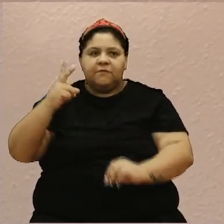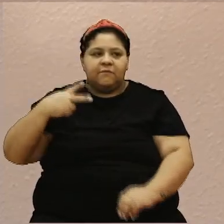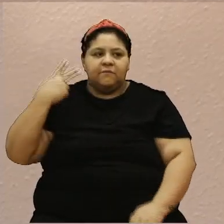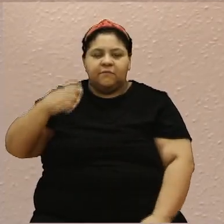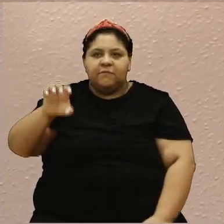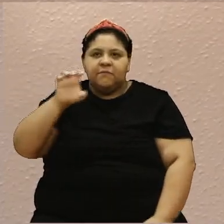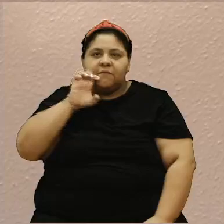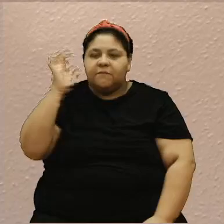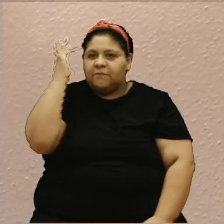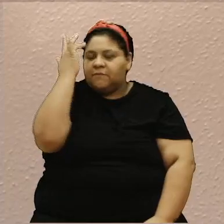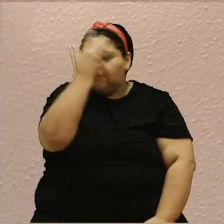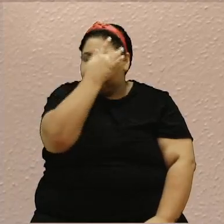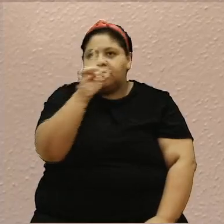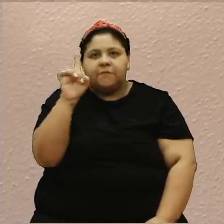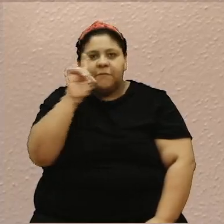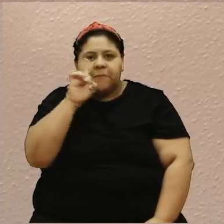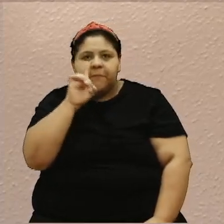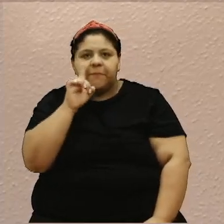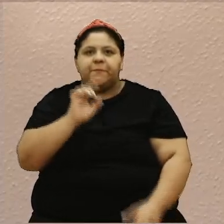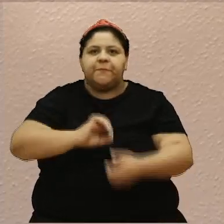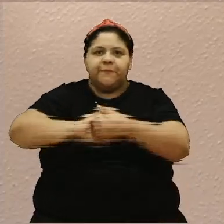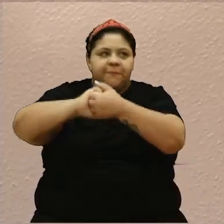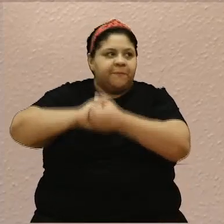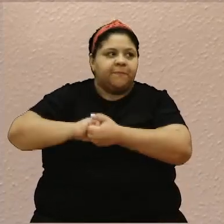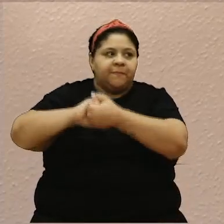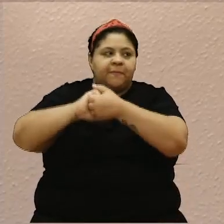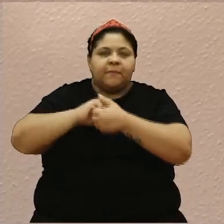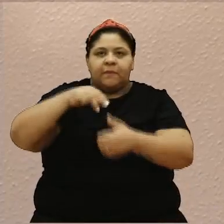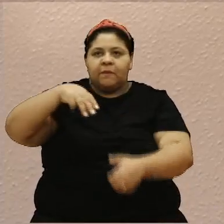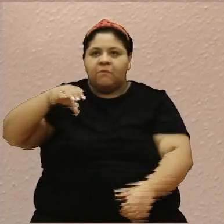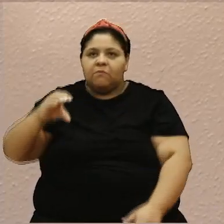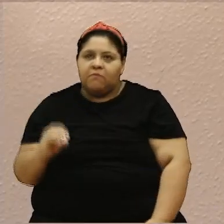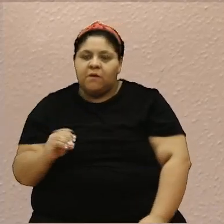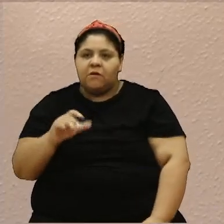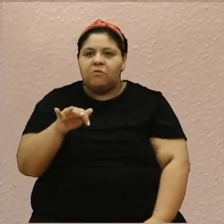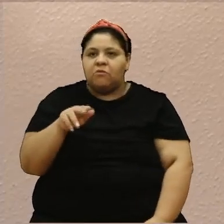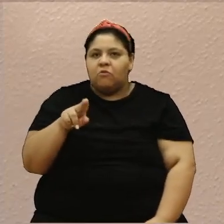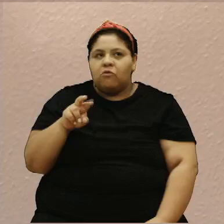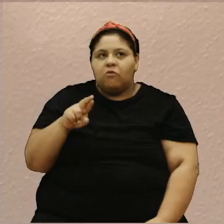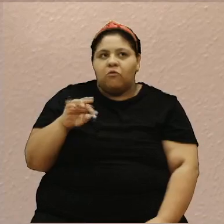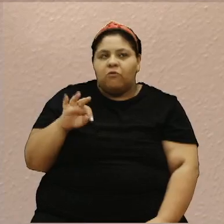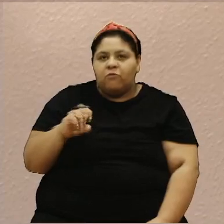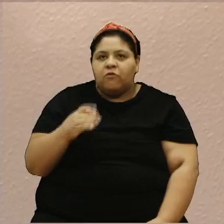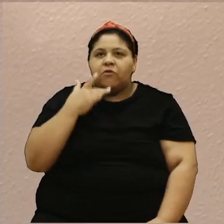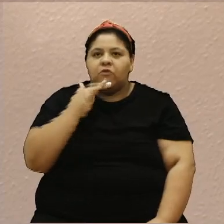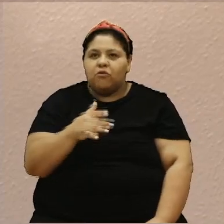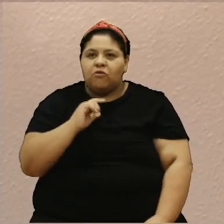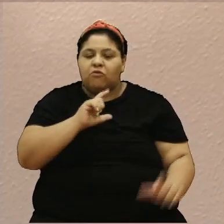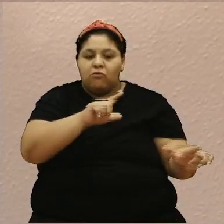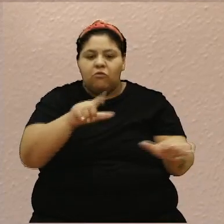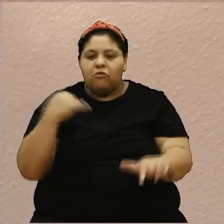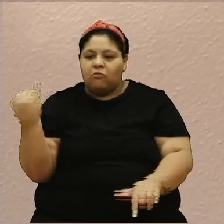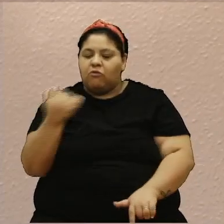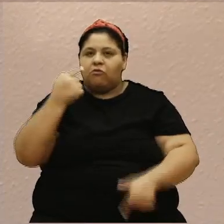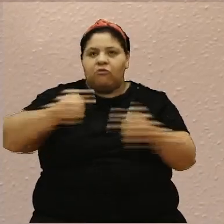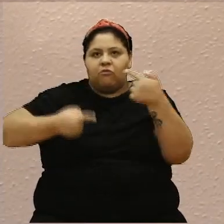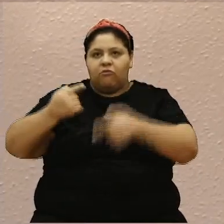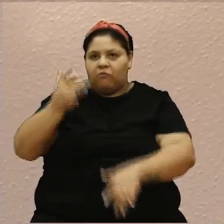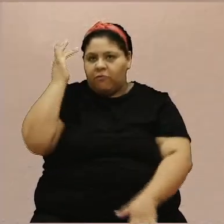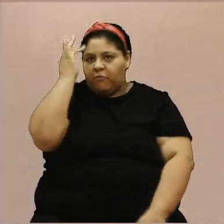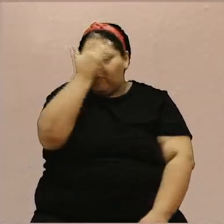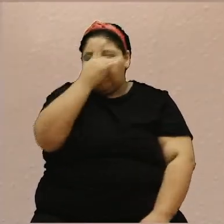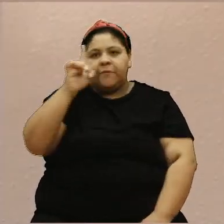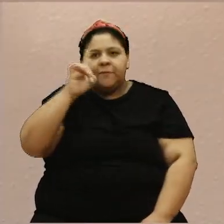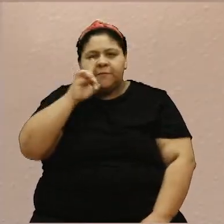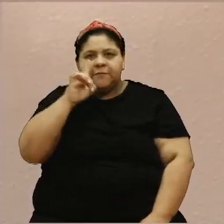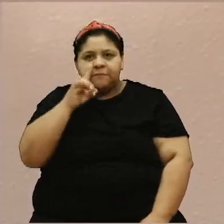saúde mental materna. Saudar o Maio Furtacor, importante espaço para a gente poder debater sobre a saúde mental materna das